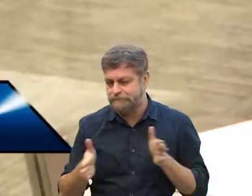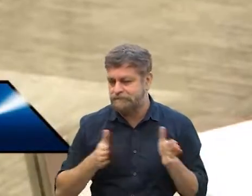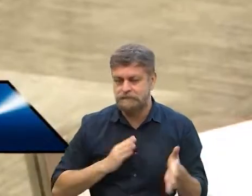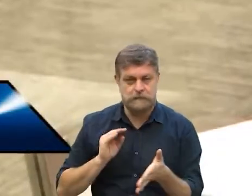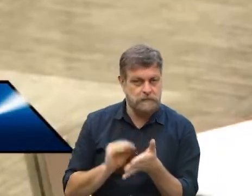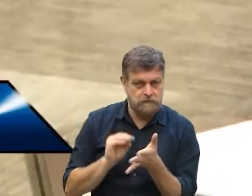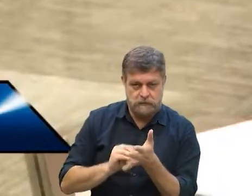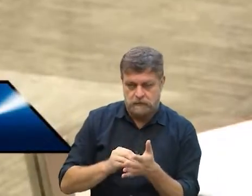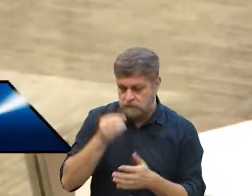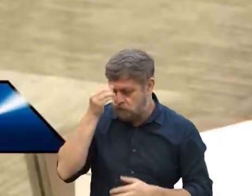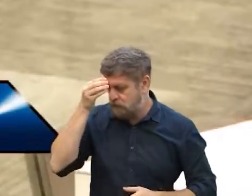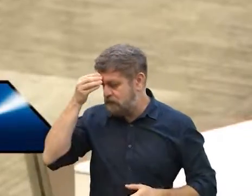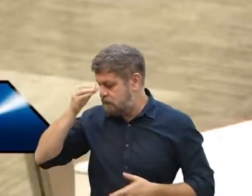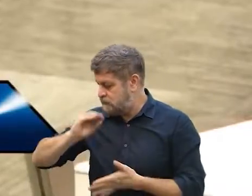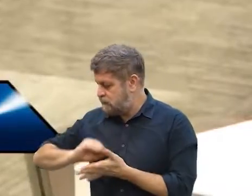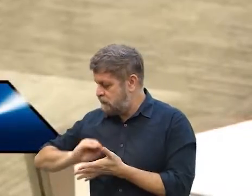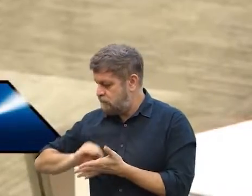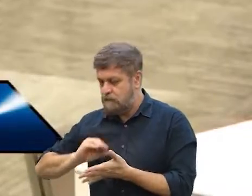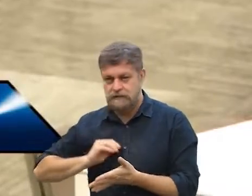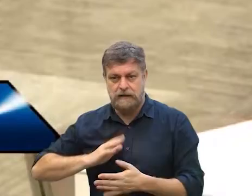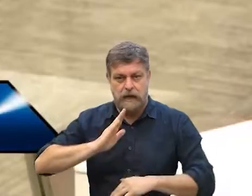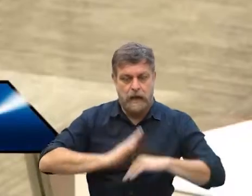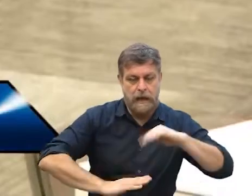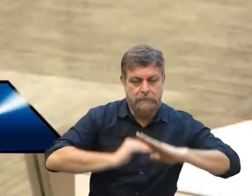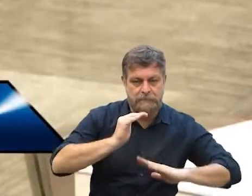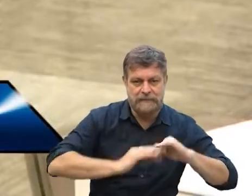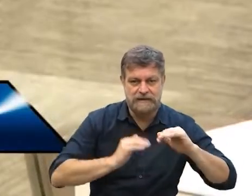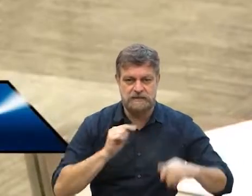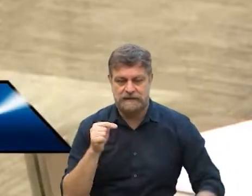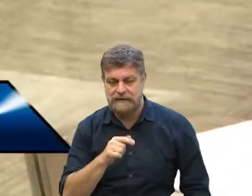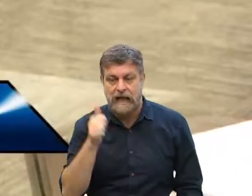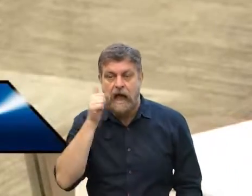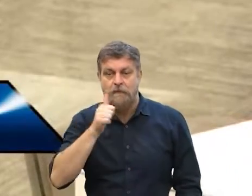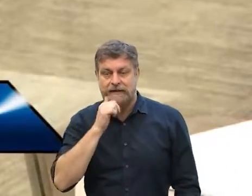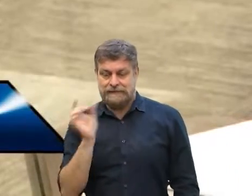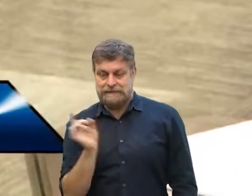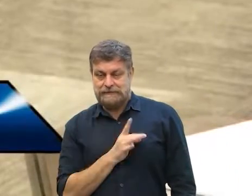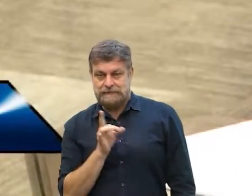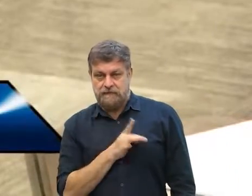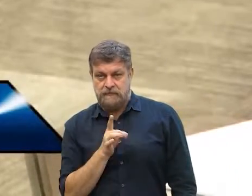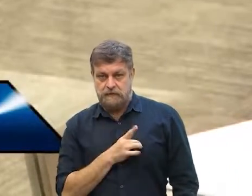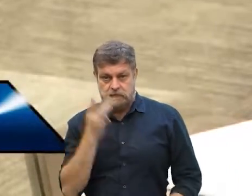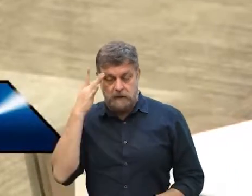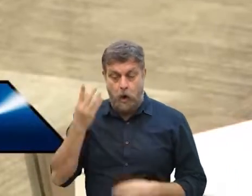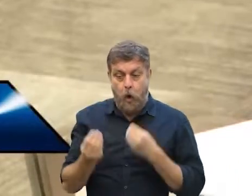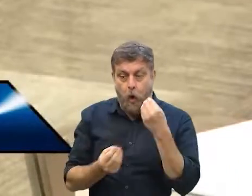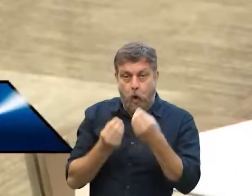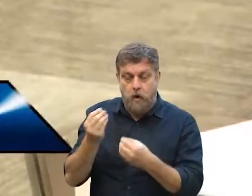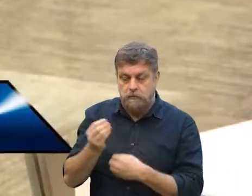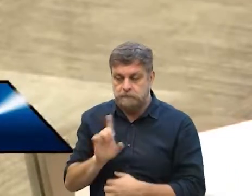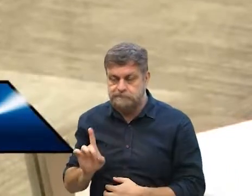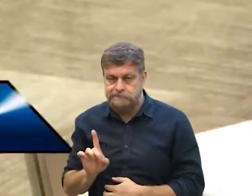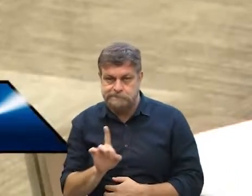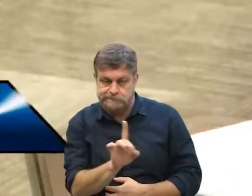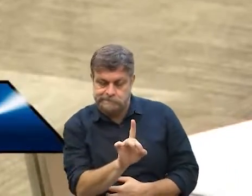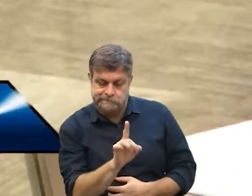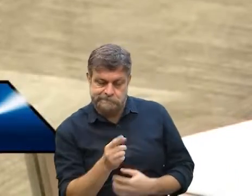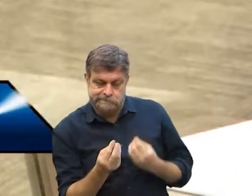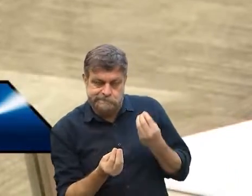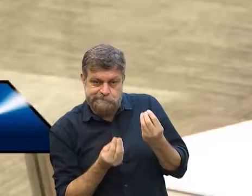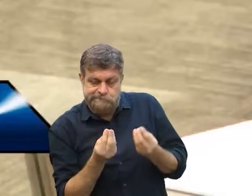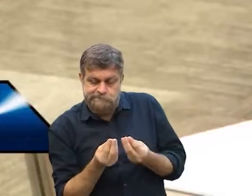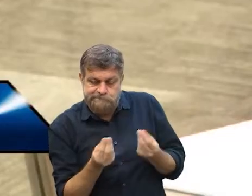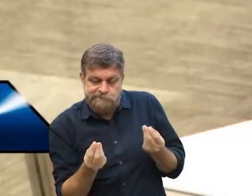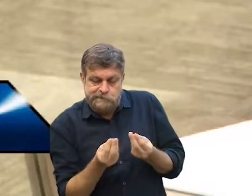acessível, falta conhecimento, falta condições concretas, muitas vezes a mulher tem medo, ela não sabe como lidar, quer